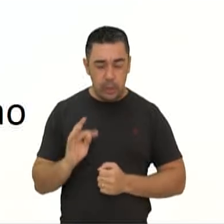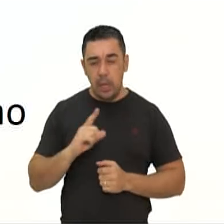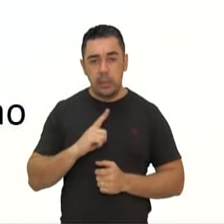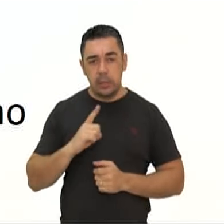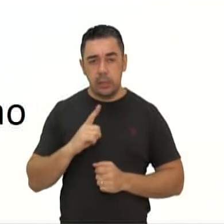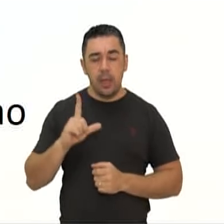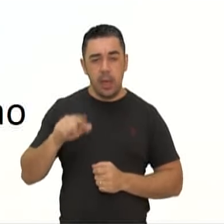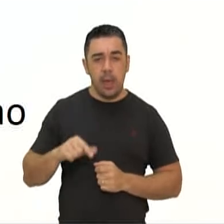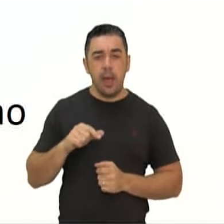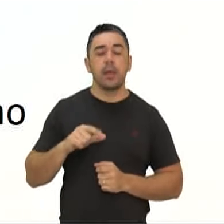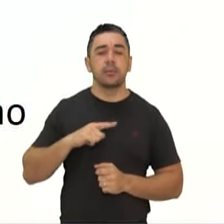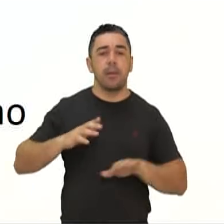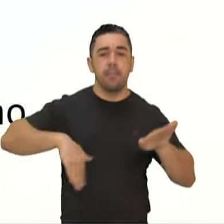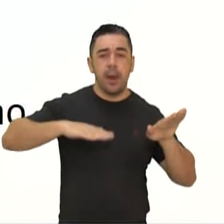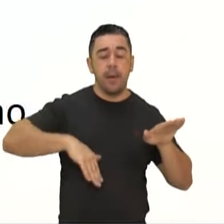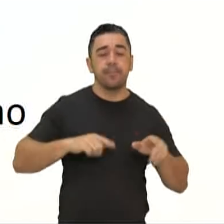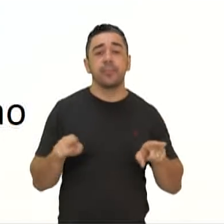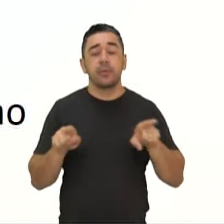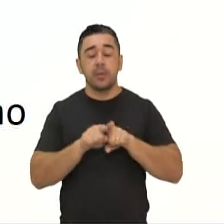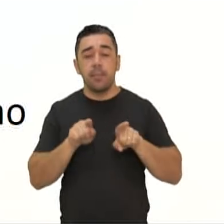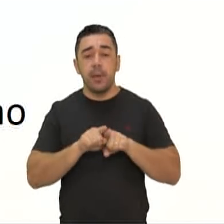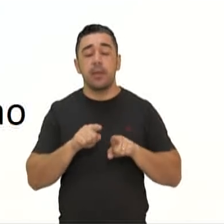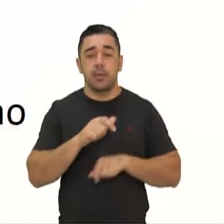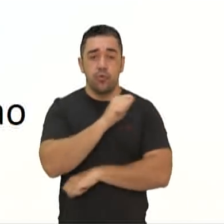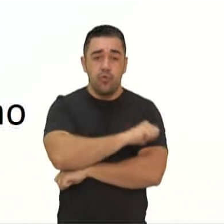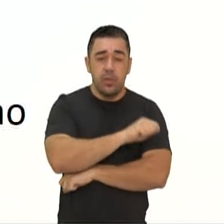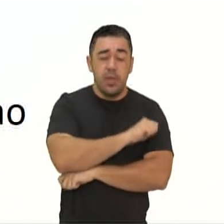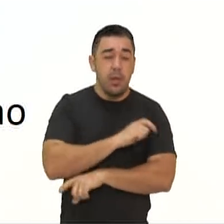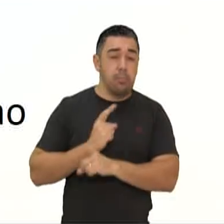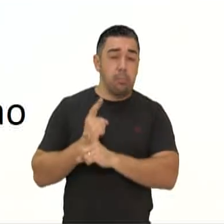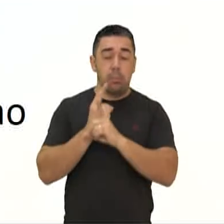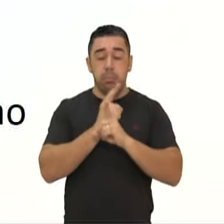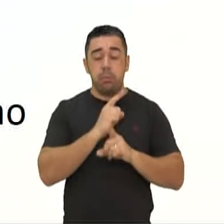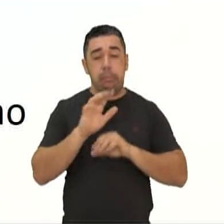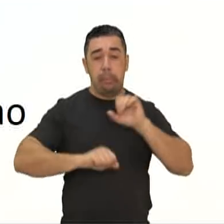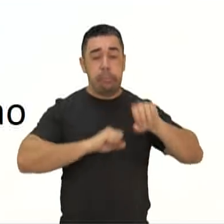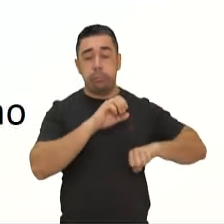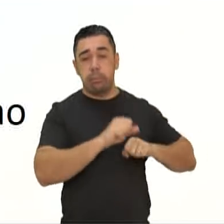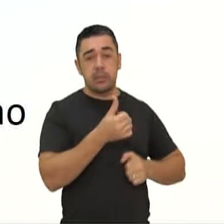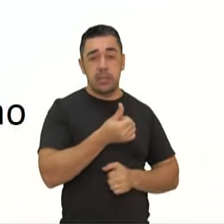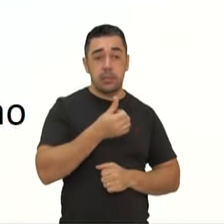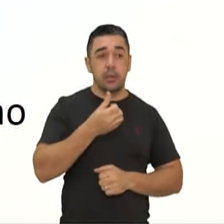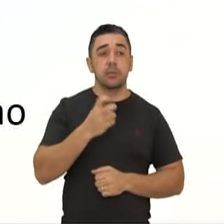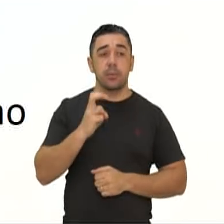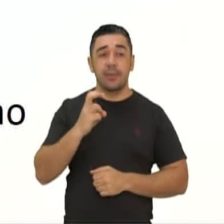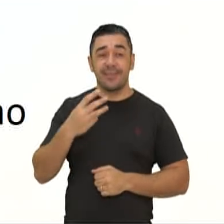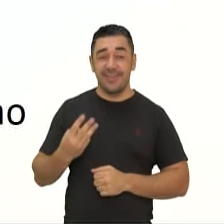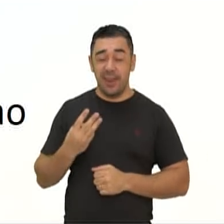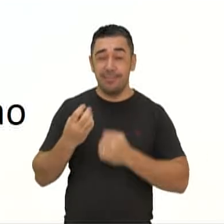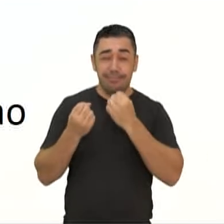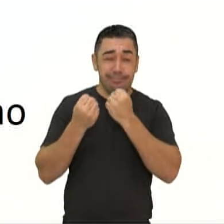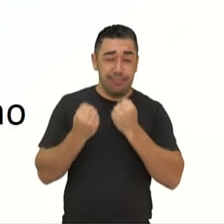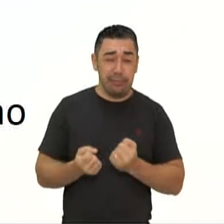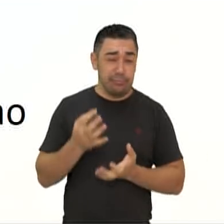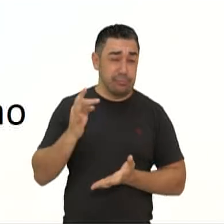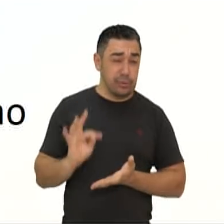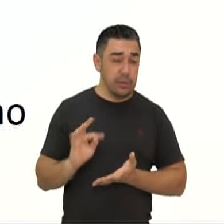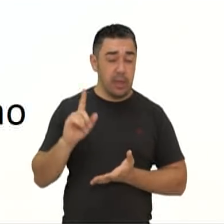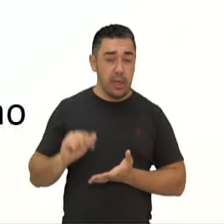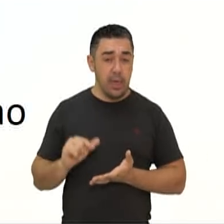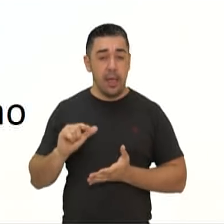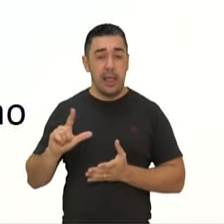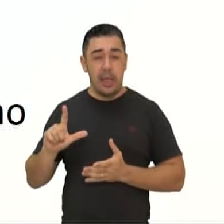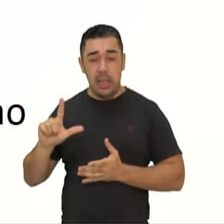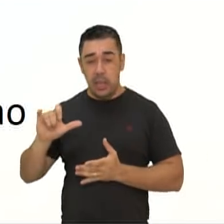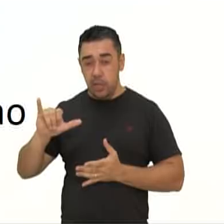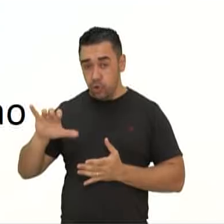título. Em toda a orla do Rio foram recolhidas 653 toneladas de lixo. Essa é a nossa linha fina.